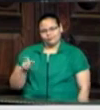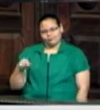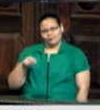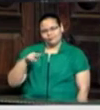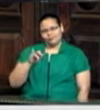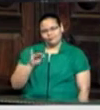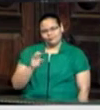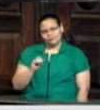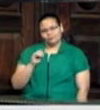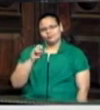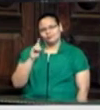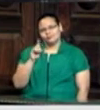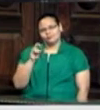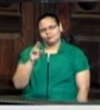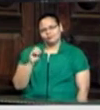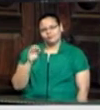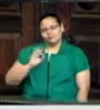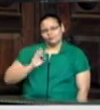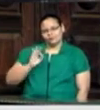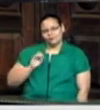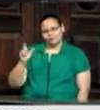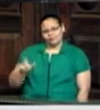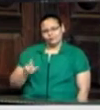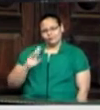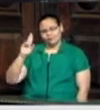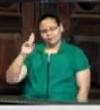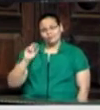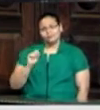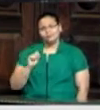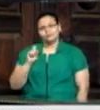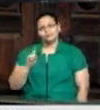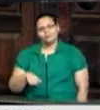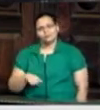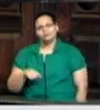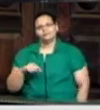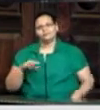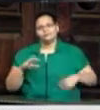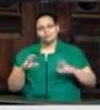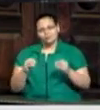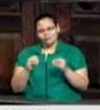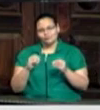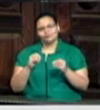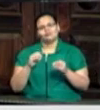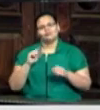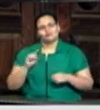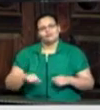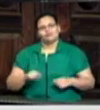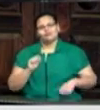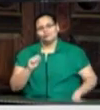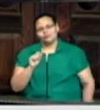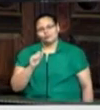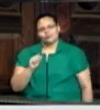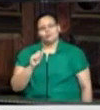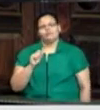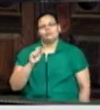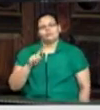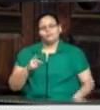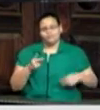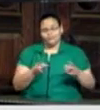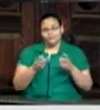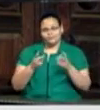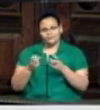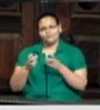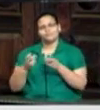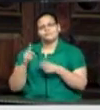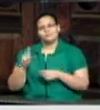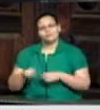o delegado Rivaldo é efetivamente aqui. Todos os casos em que se identificar